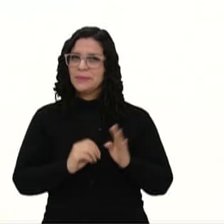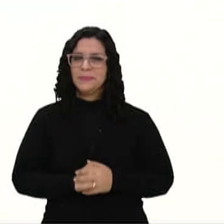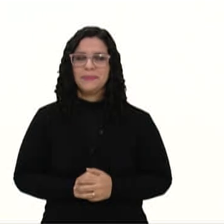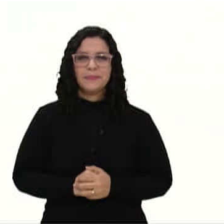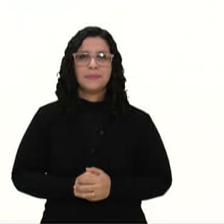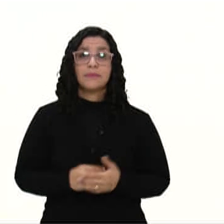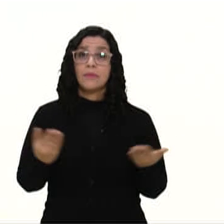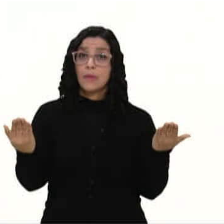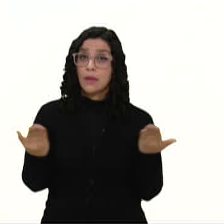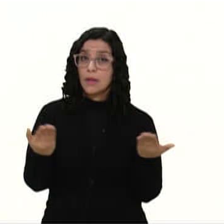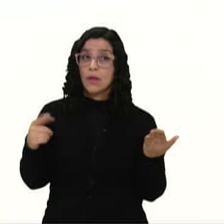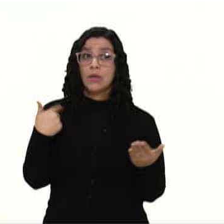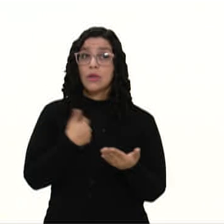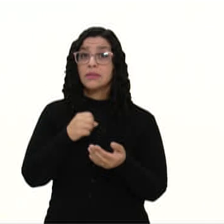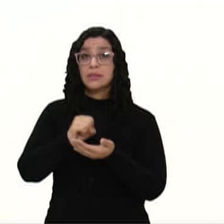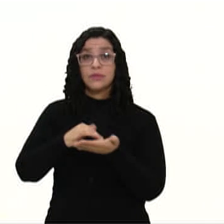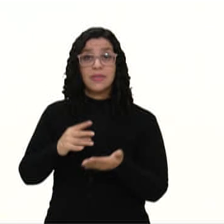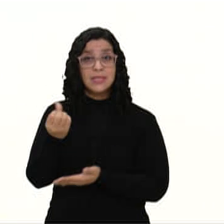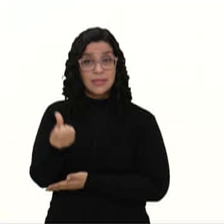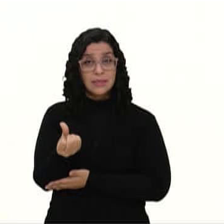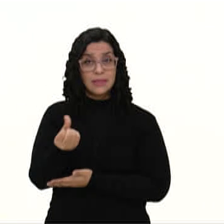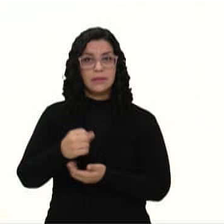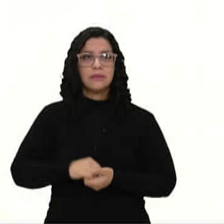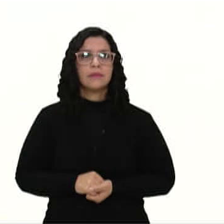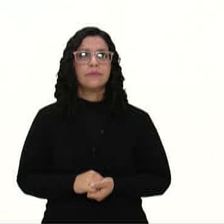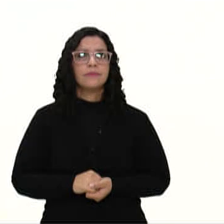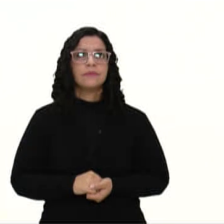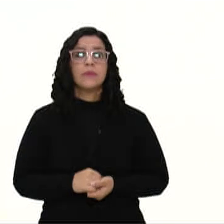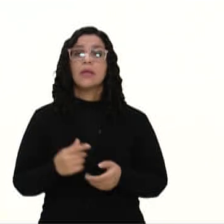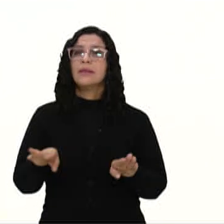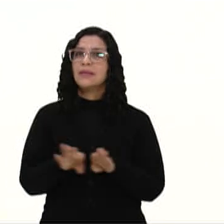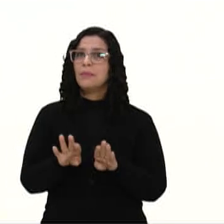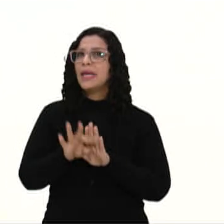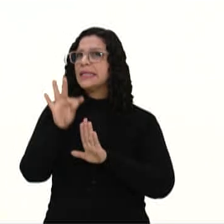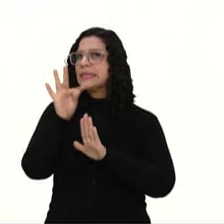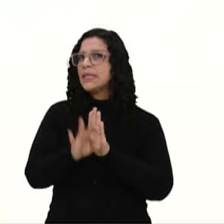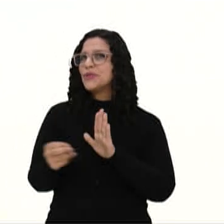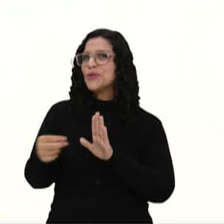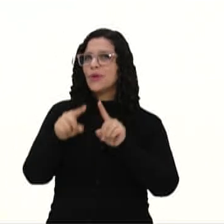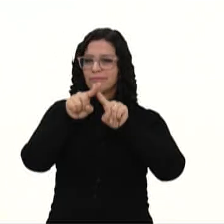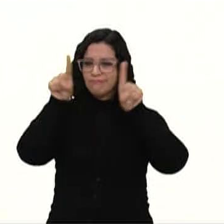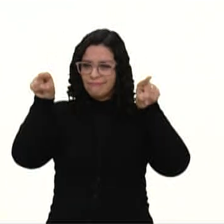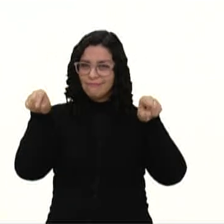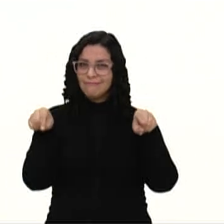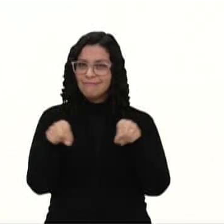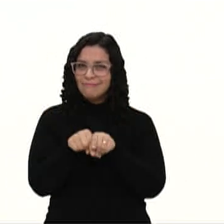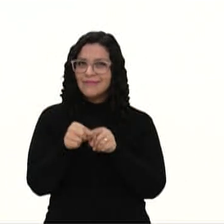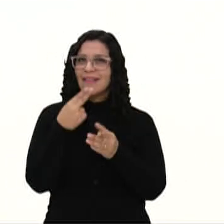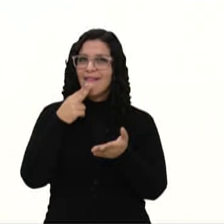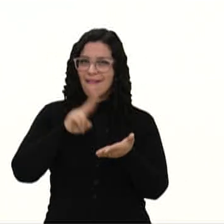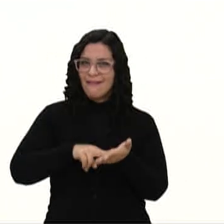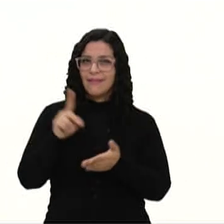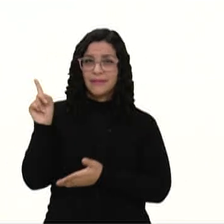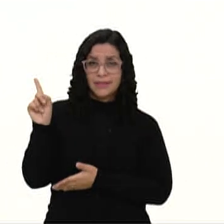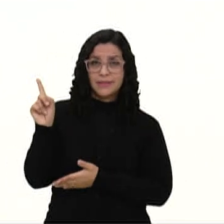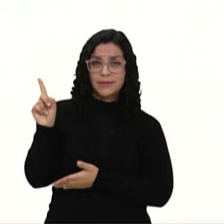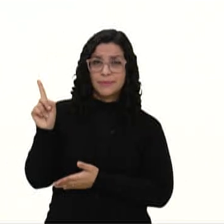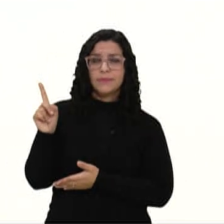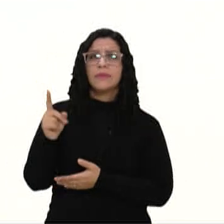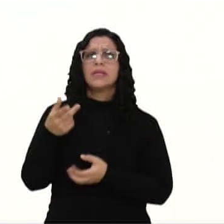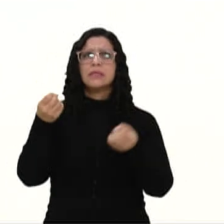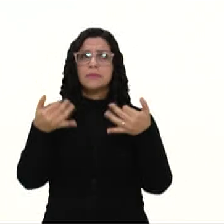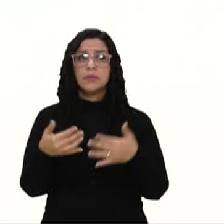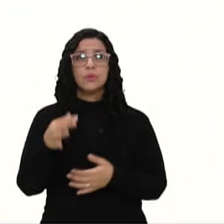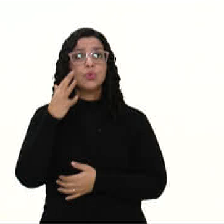oferecer. Agora temos o exercício de número 6, com um novo trecho do texto da nossa carta aberta. O trecho